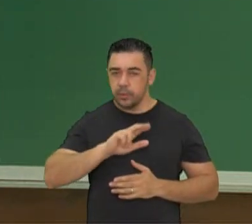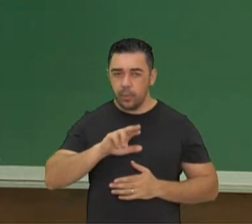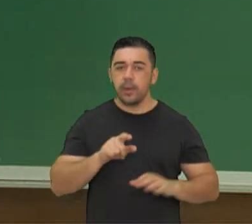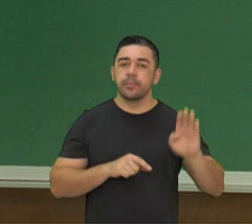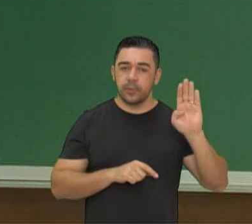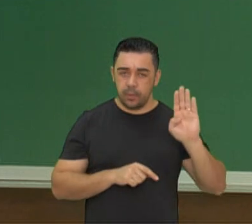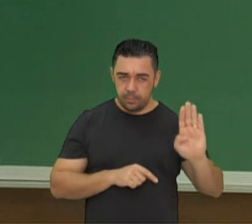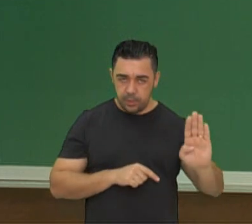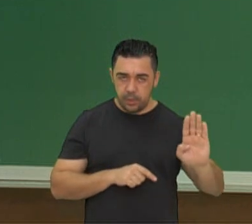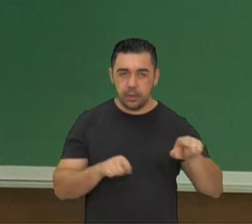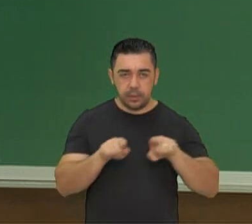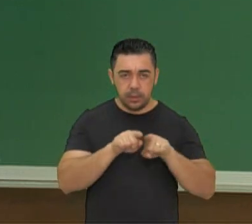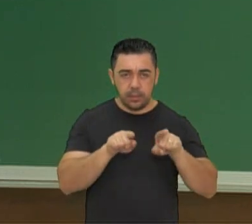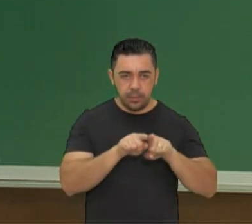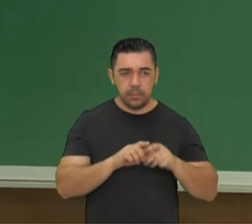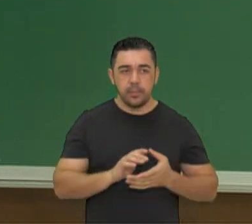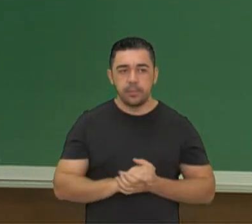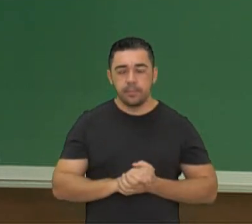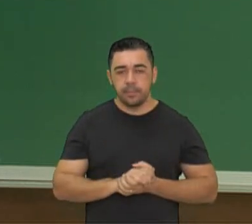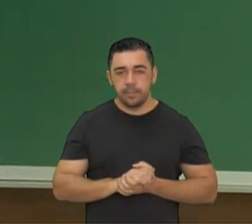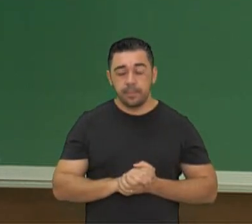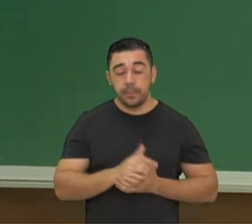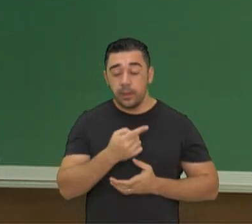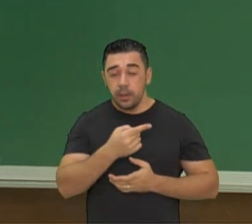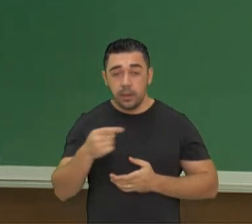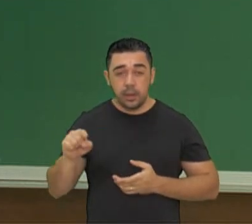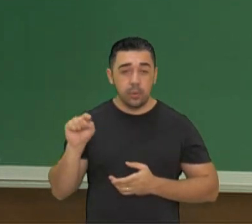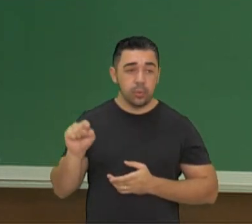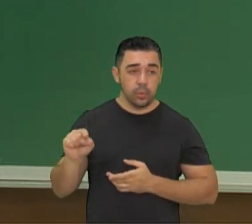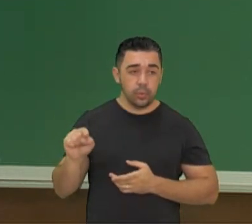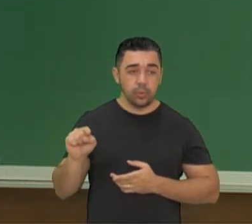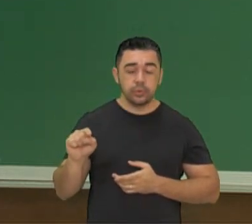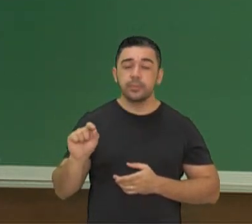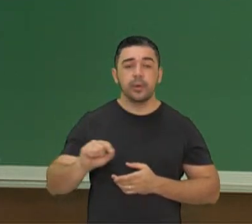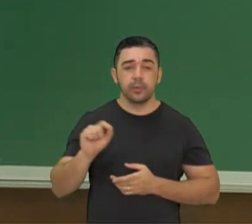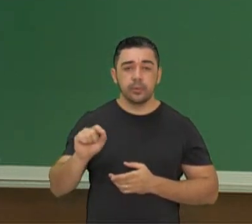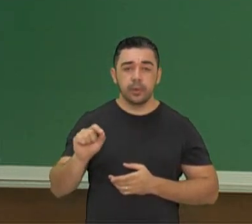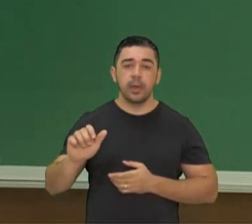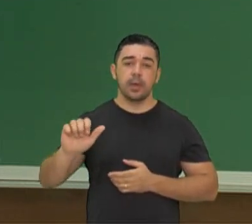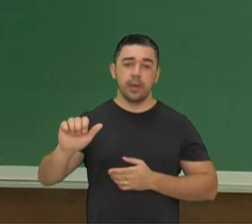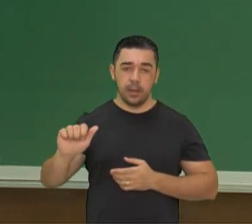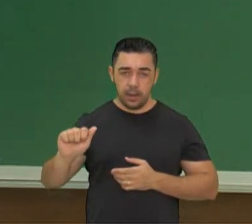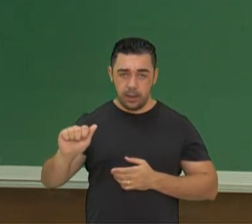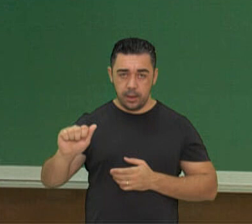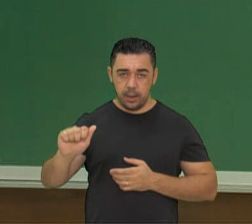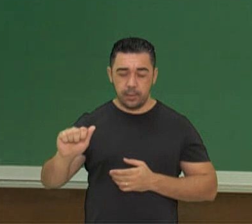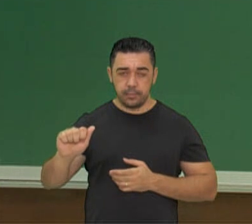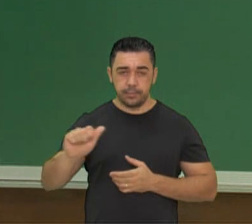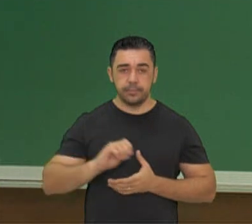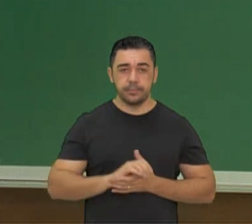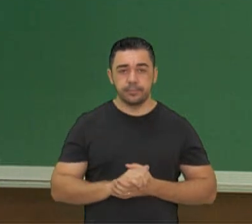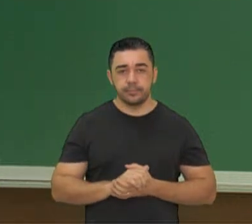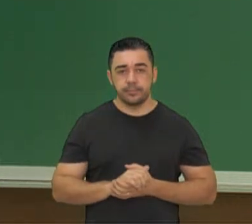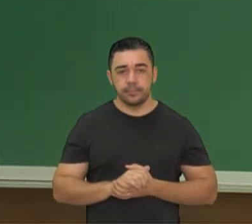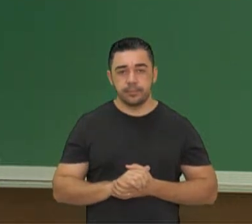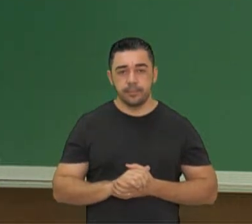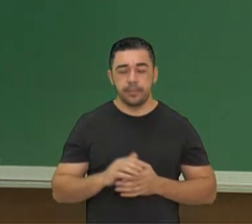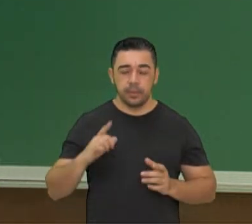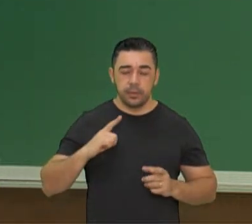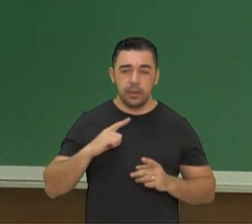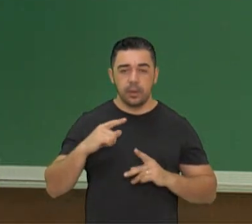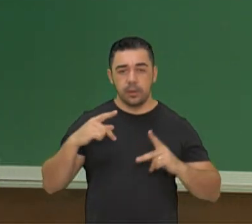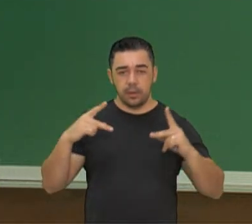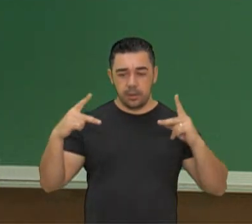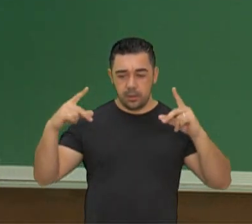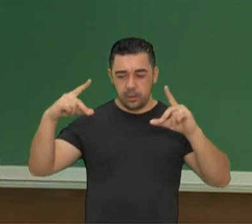convexo. Então, vamos marcar letra B. E o trapézio é o quê? Dois